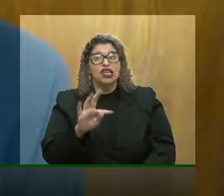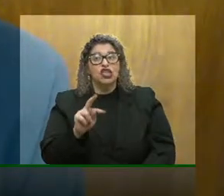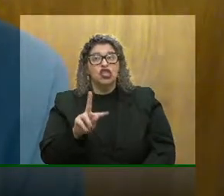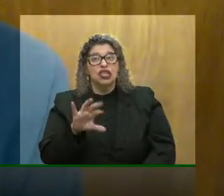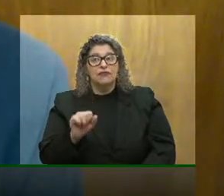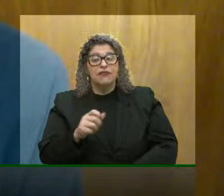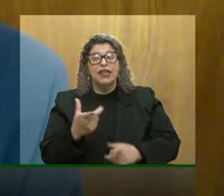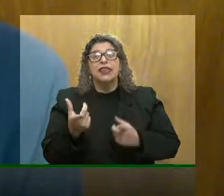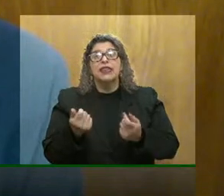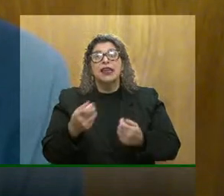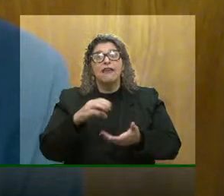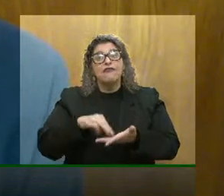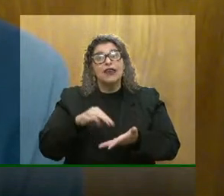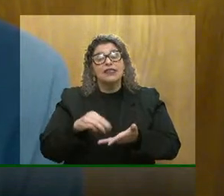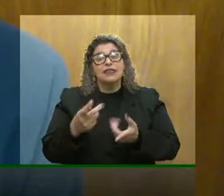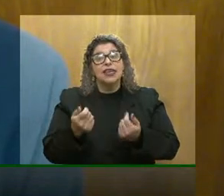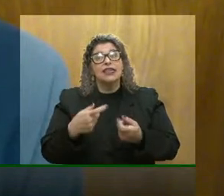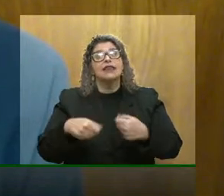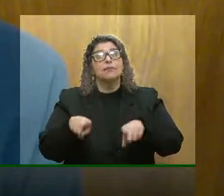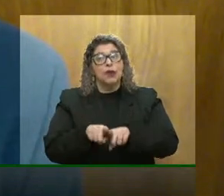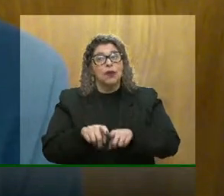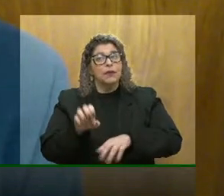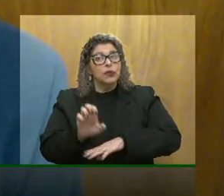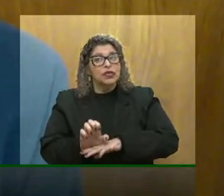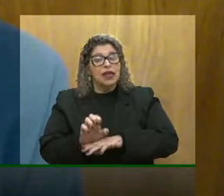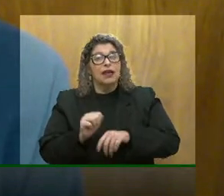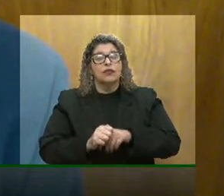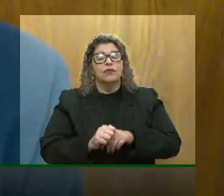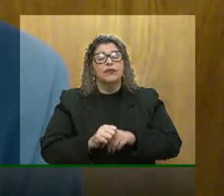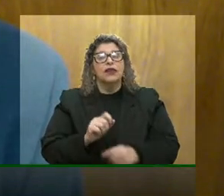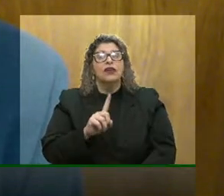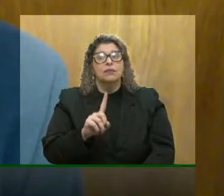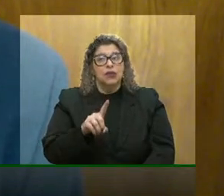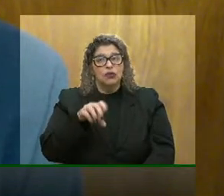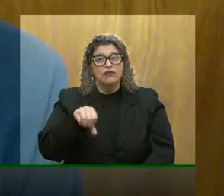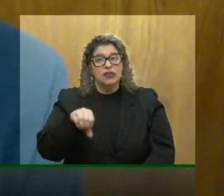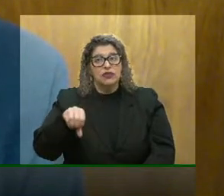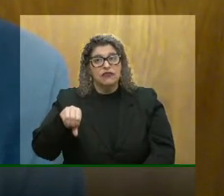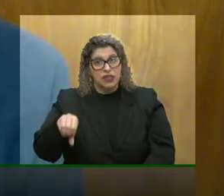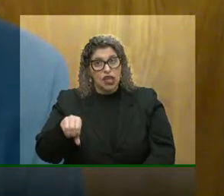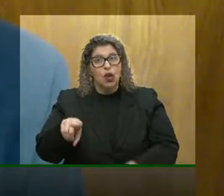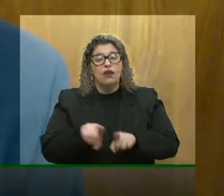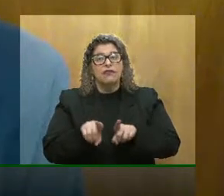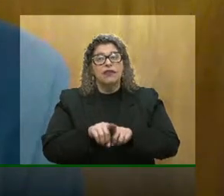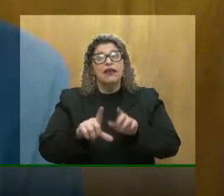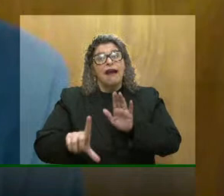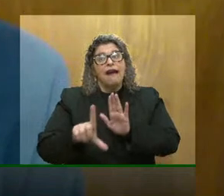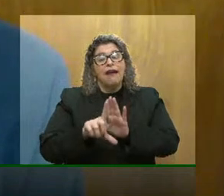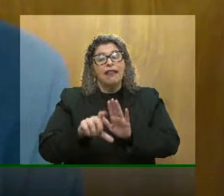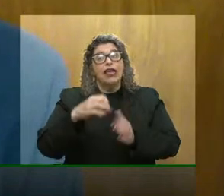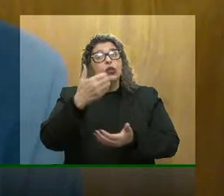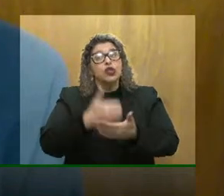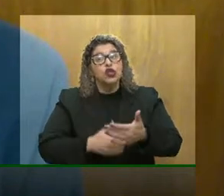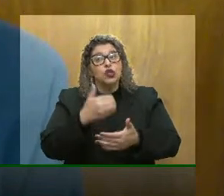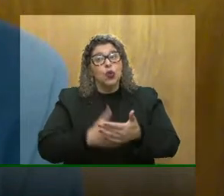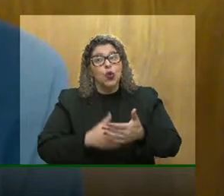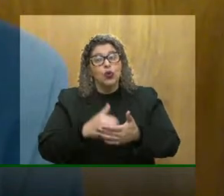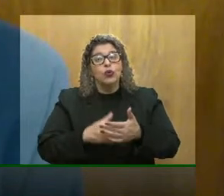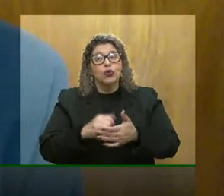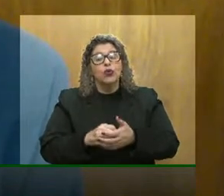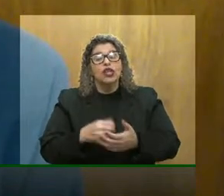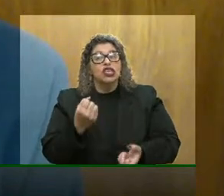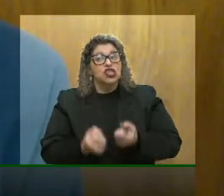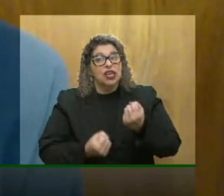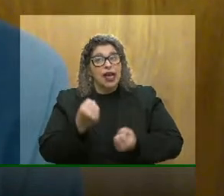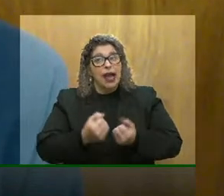Estadual. A Lei 11.400, de 21 de dezembro de 1999, que institui o desconto do Imposto sobre a Propriedade de